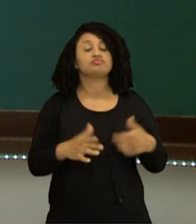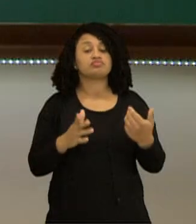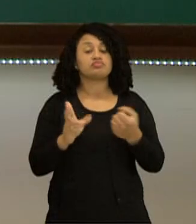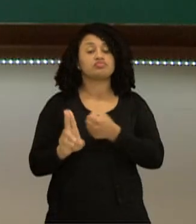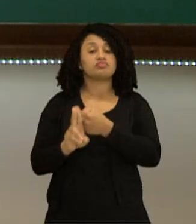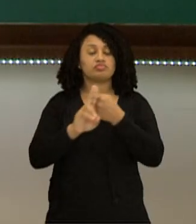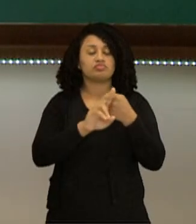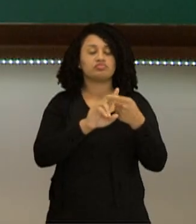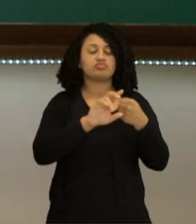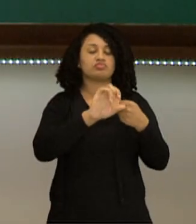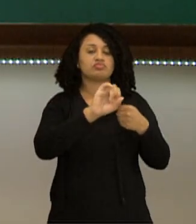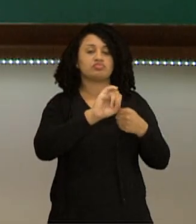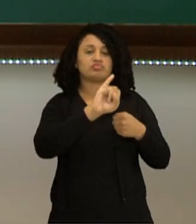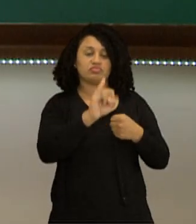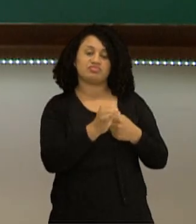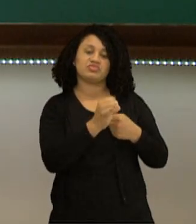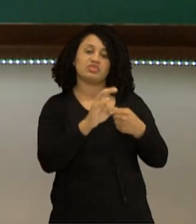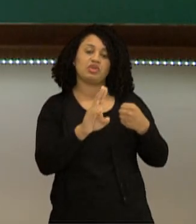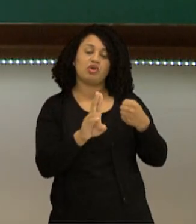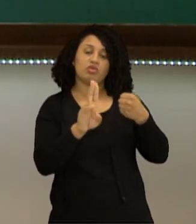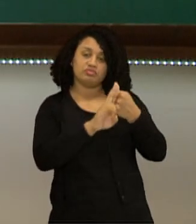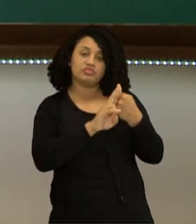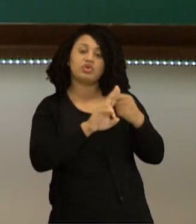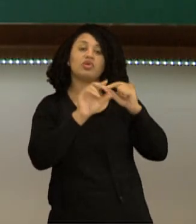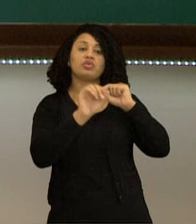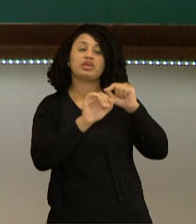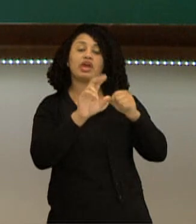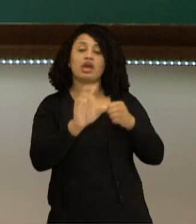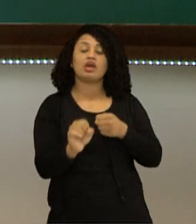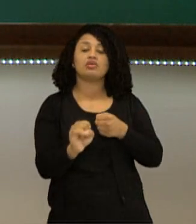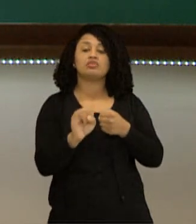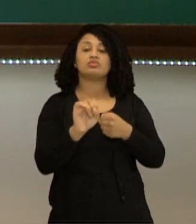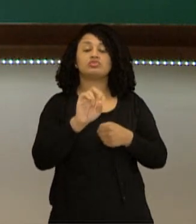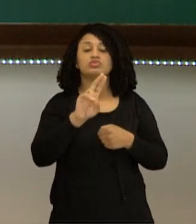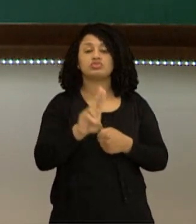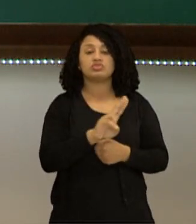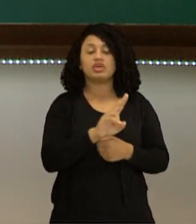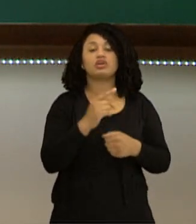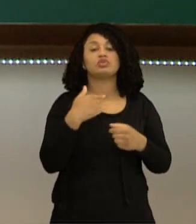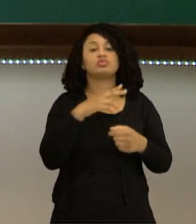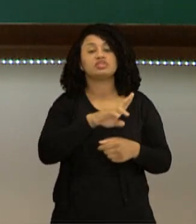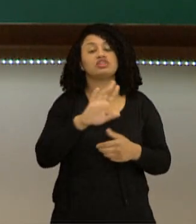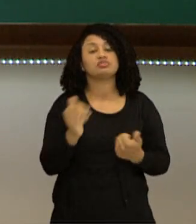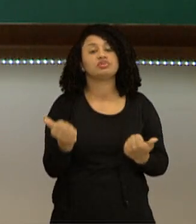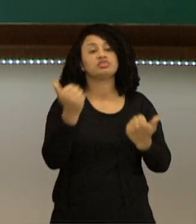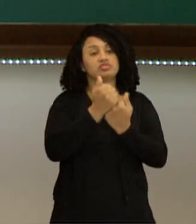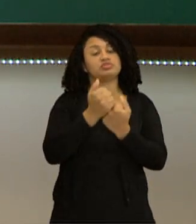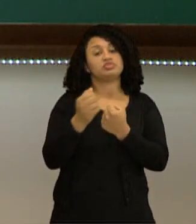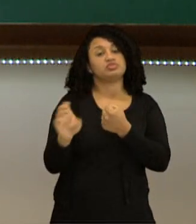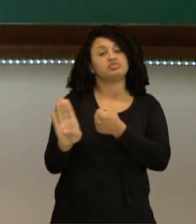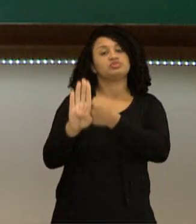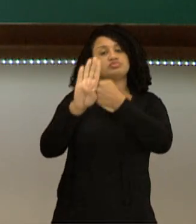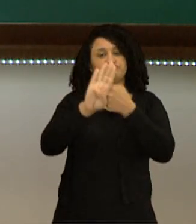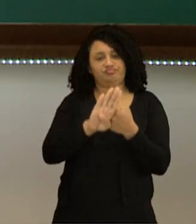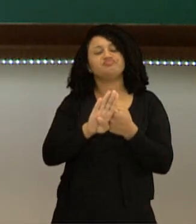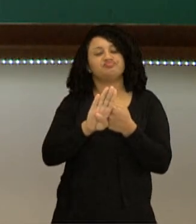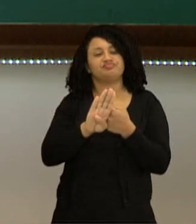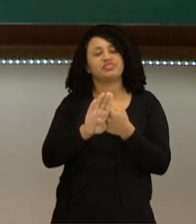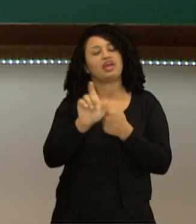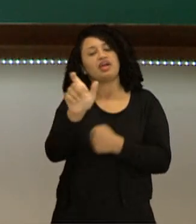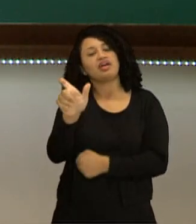os sujeitos usados para substituir o substantivo. O substantivo é aquela